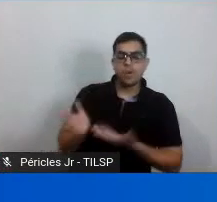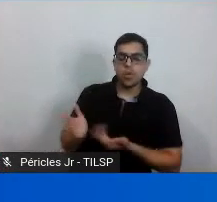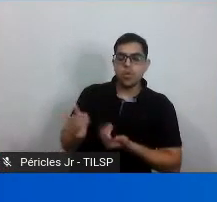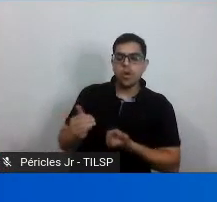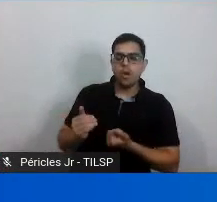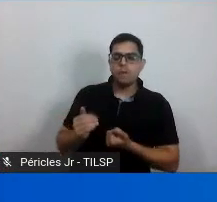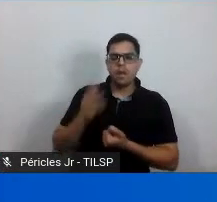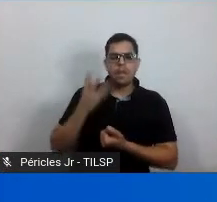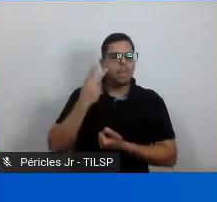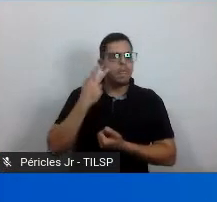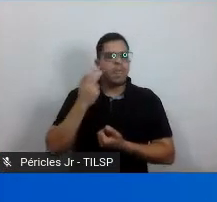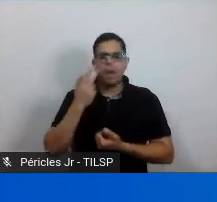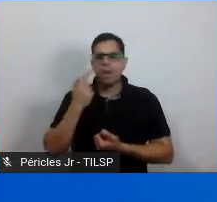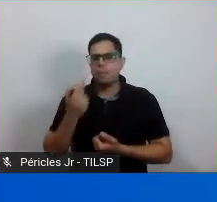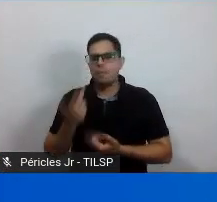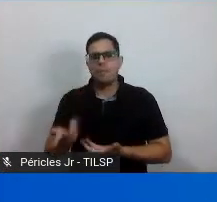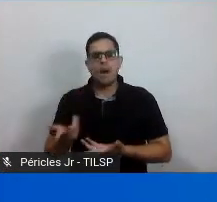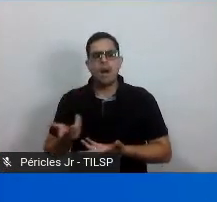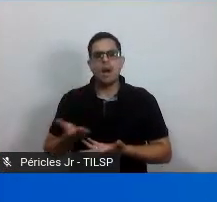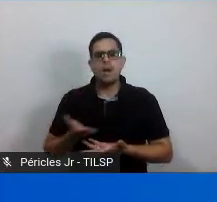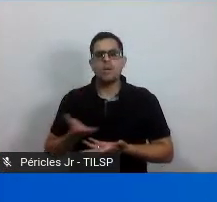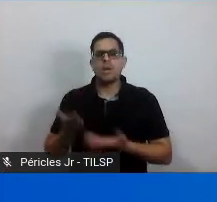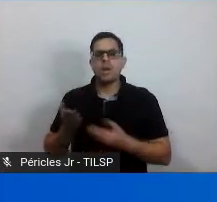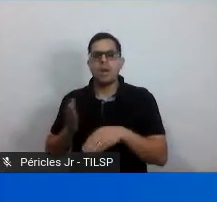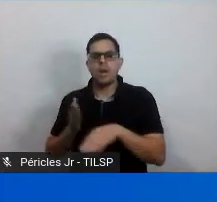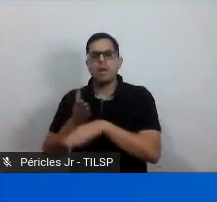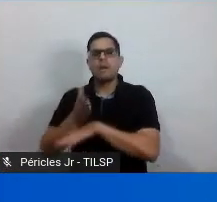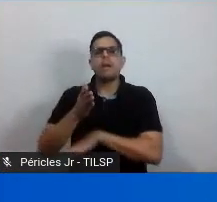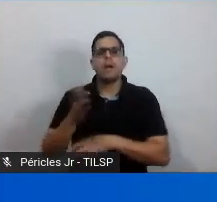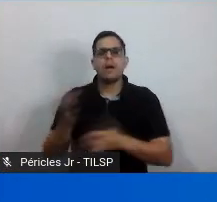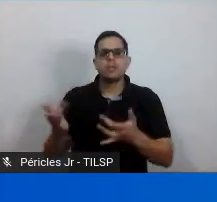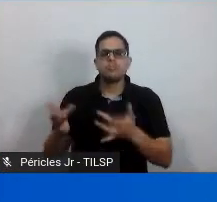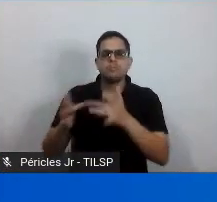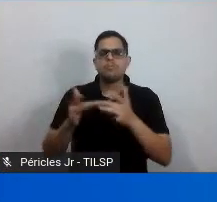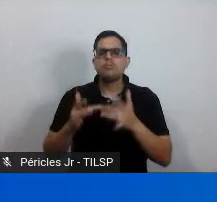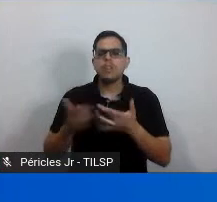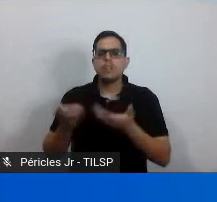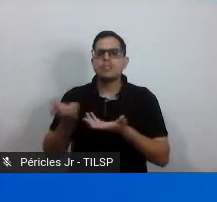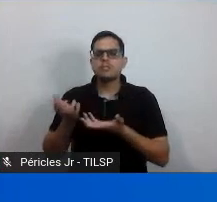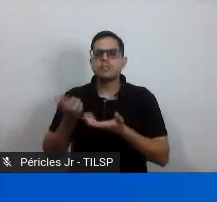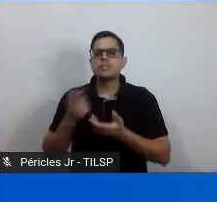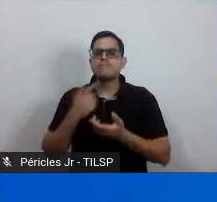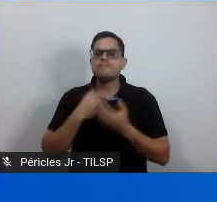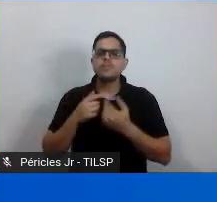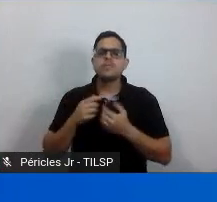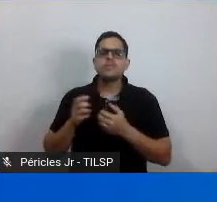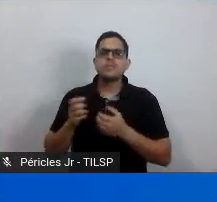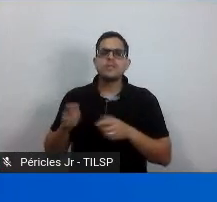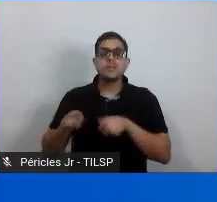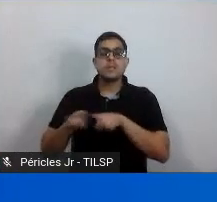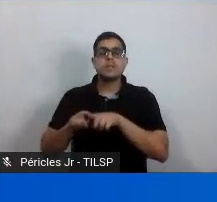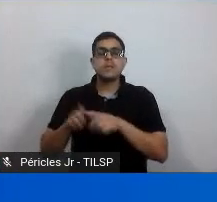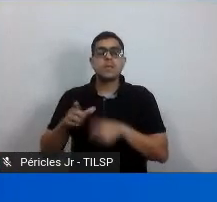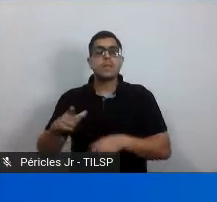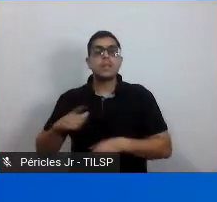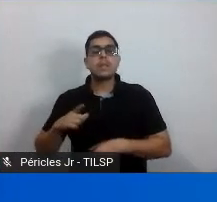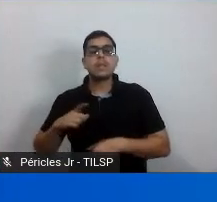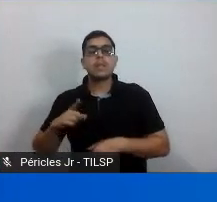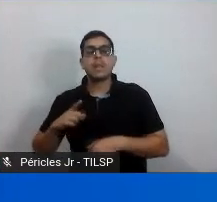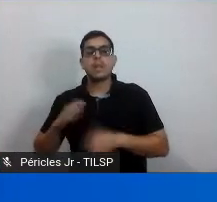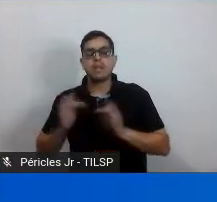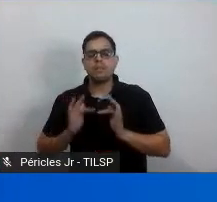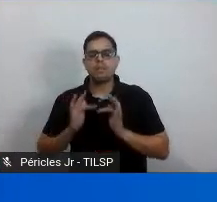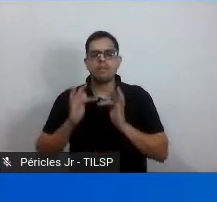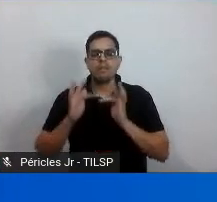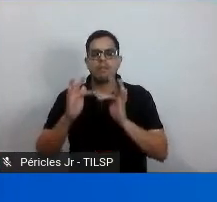teriam um acesso privilegiado a Essas tecnologias né Então essa